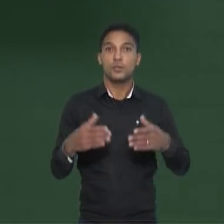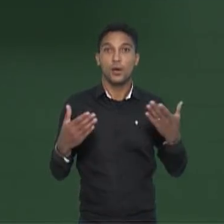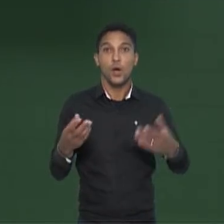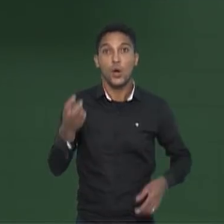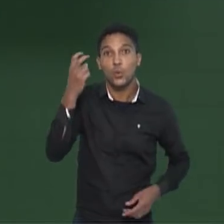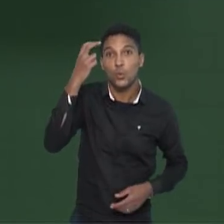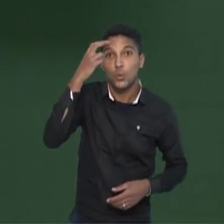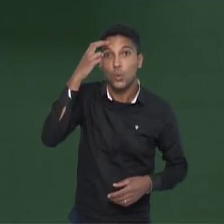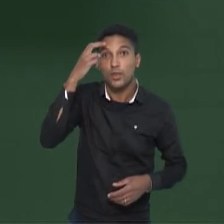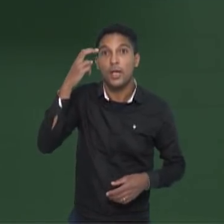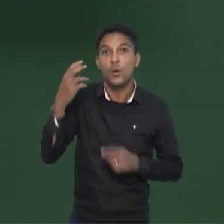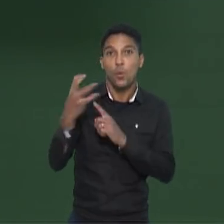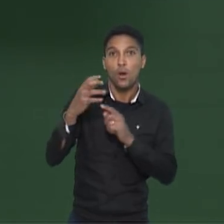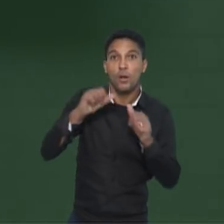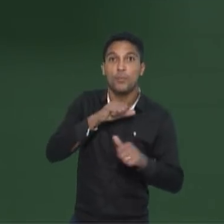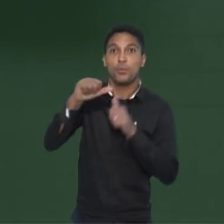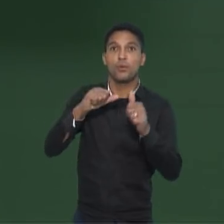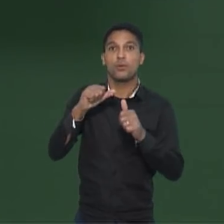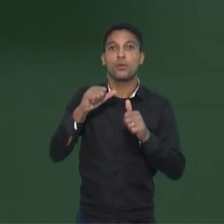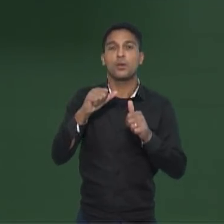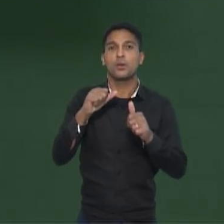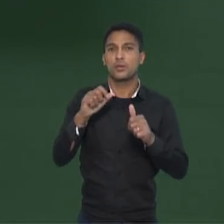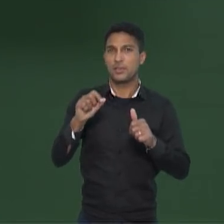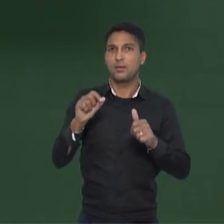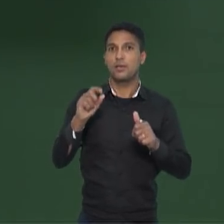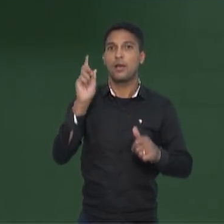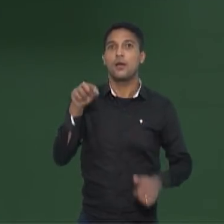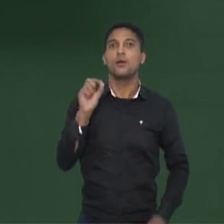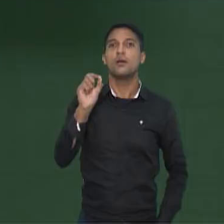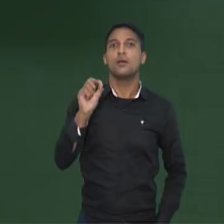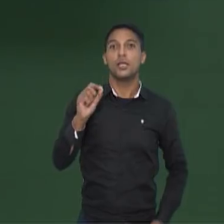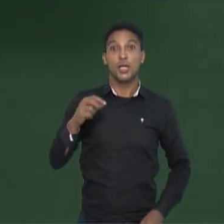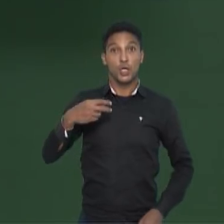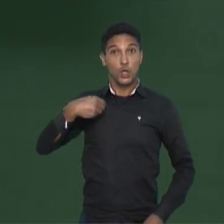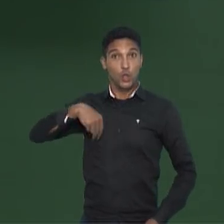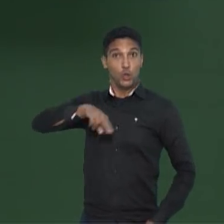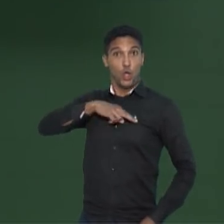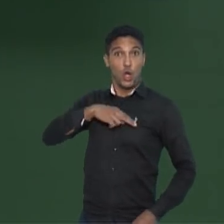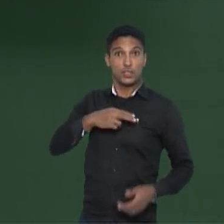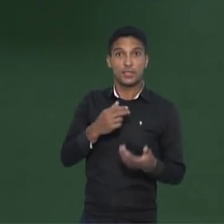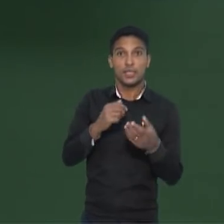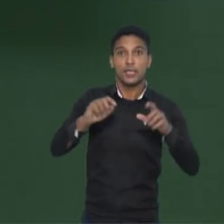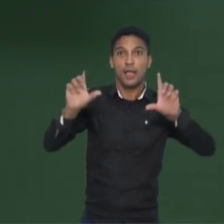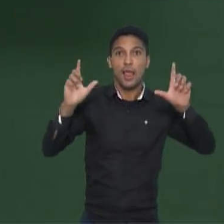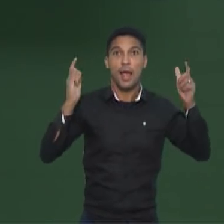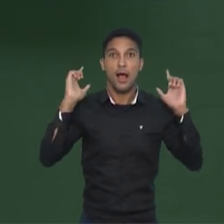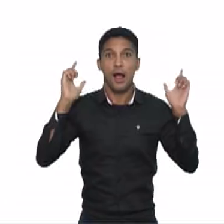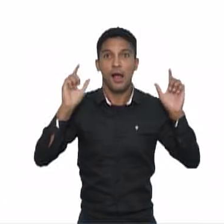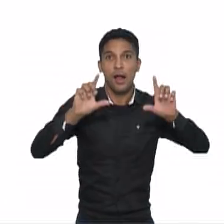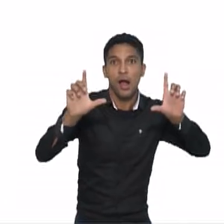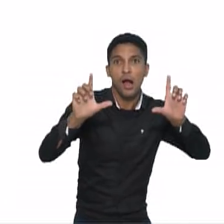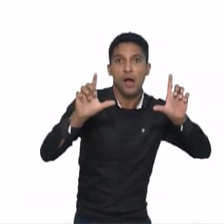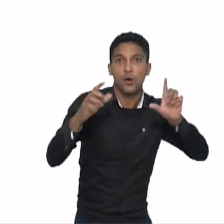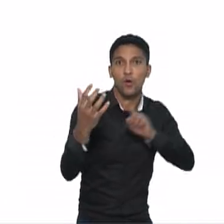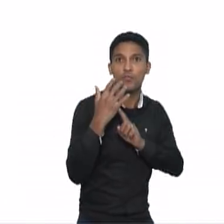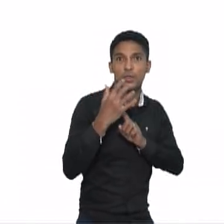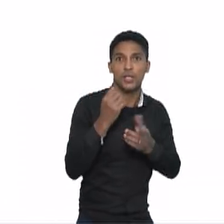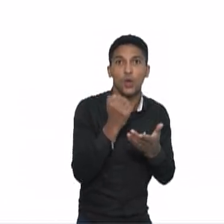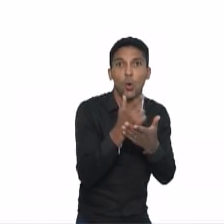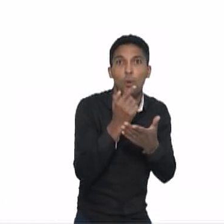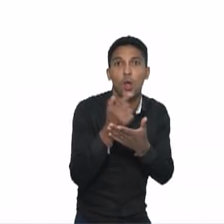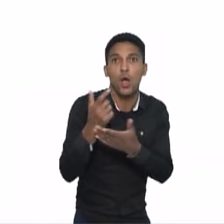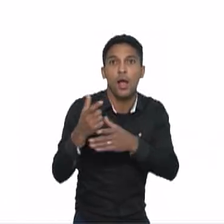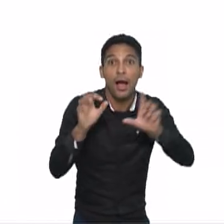A cultura da convergência aponta para mudanças na nossa forma de consumir entretenimento. Essa tendência tem a ver